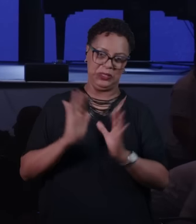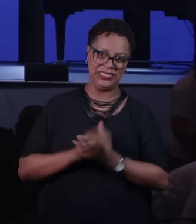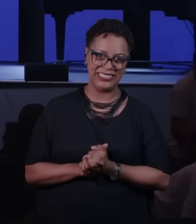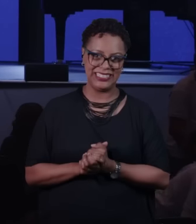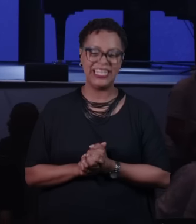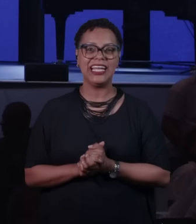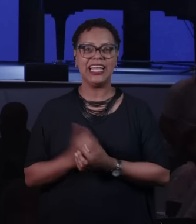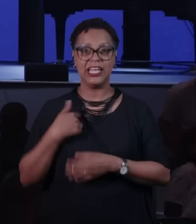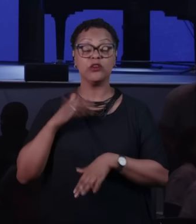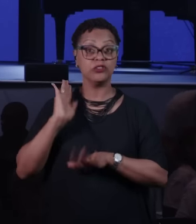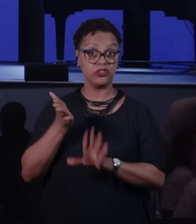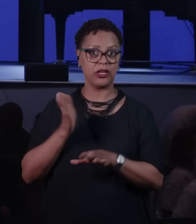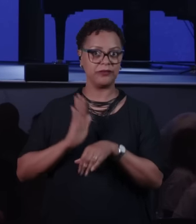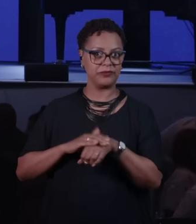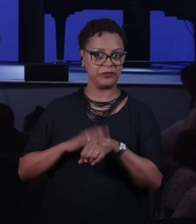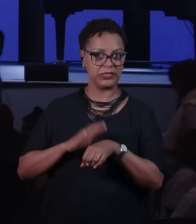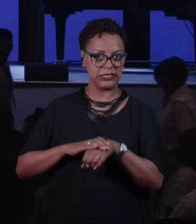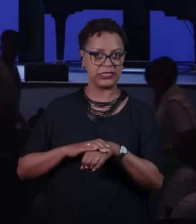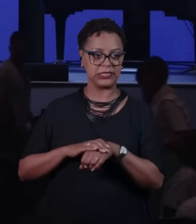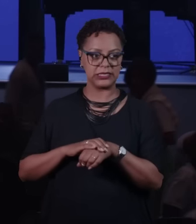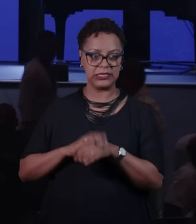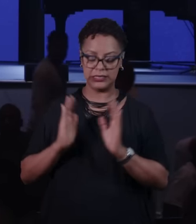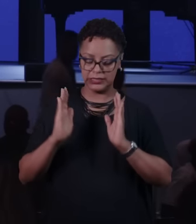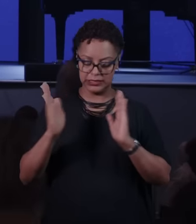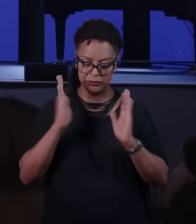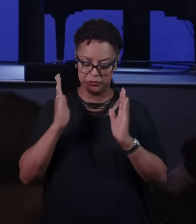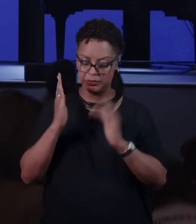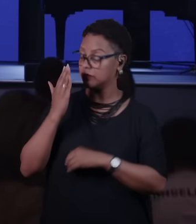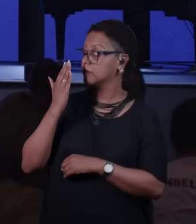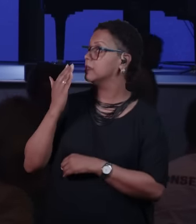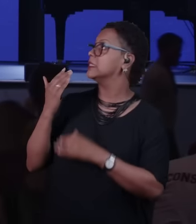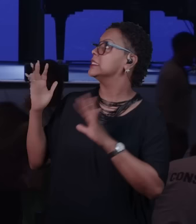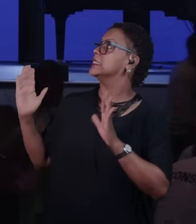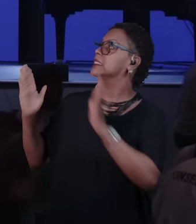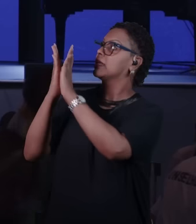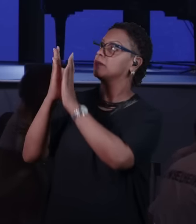Mas eu já fiz esse momento na presença do Senhor.